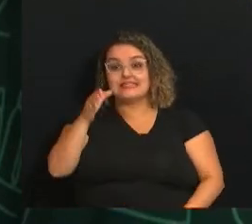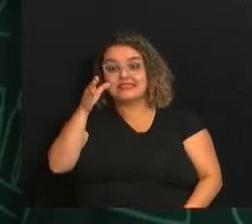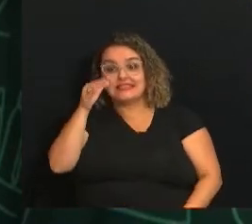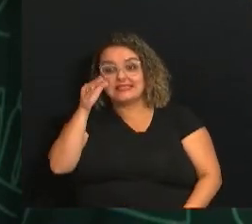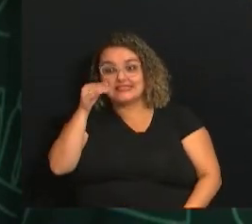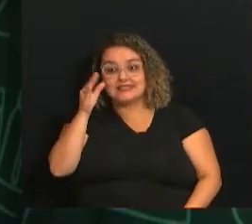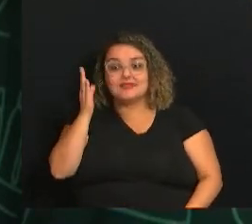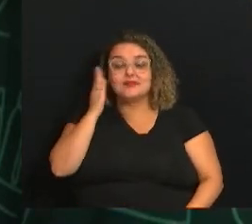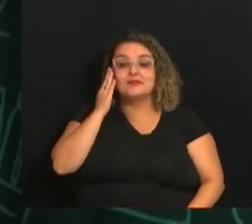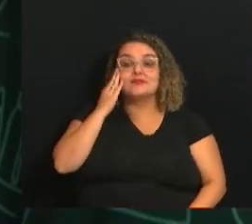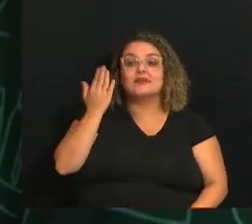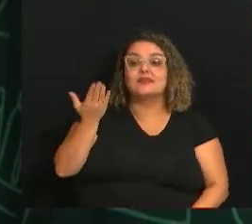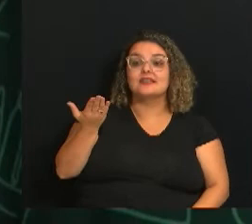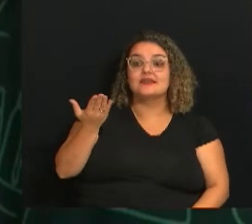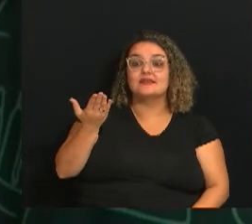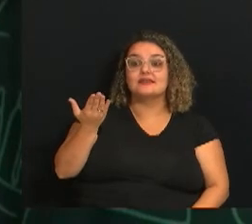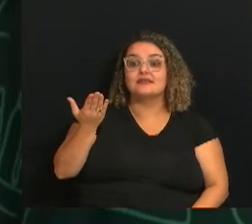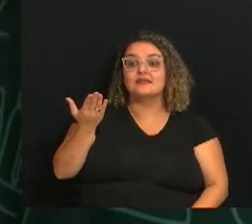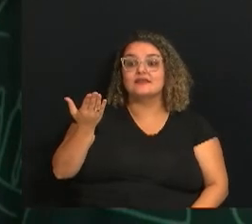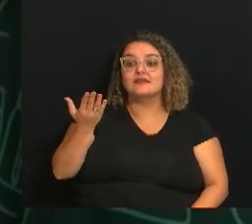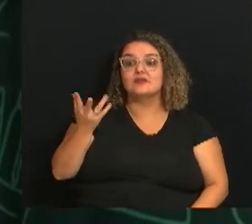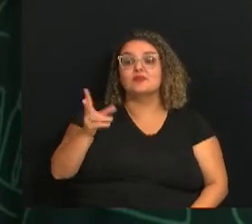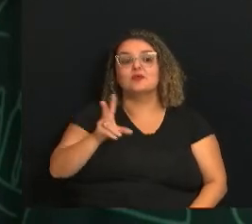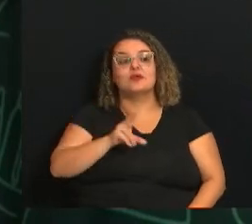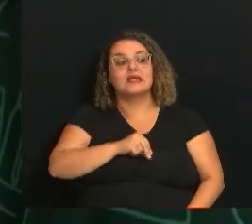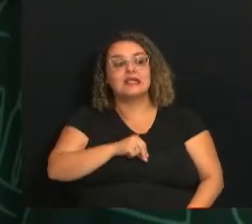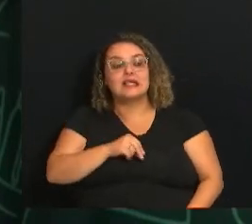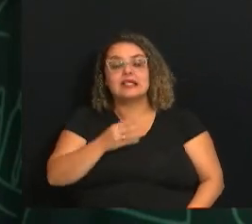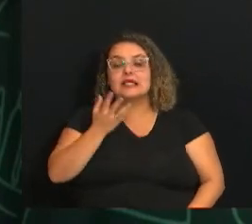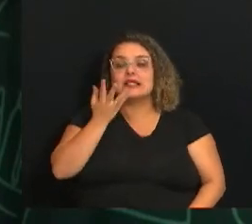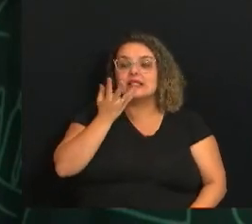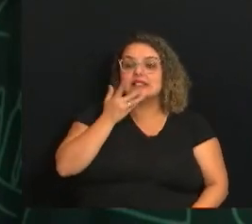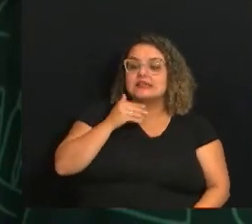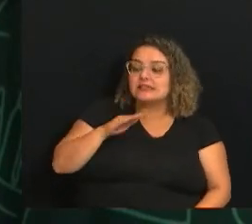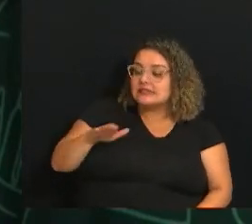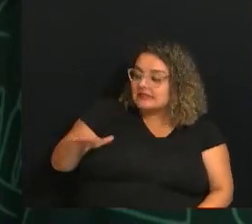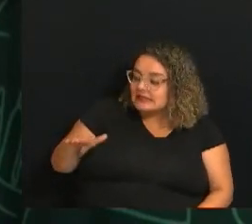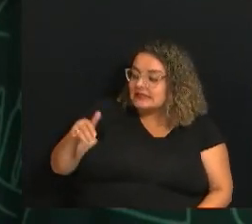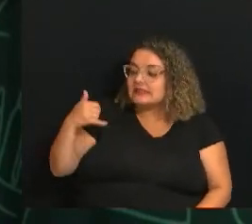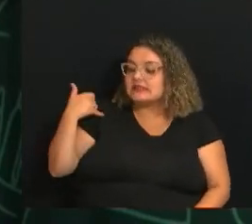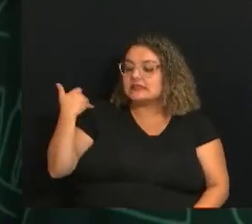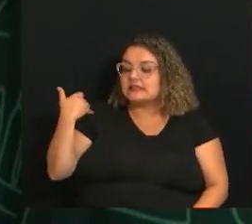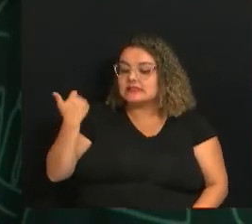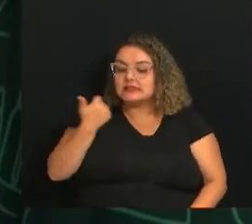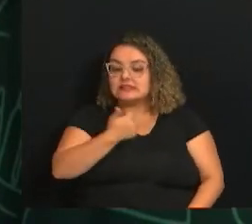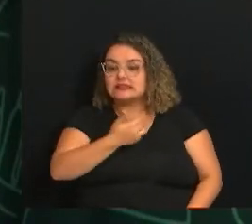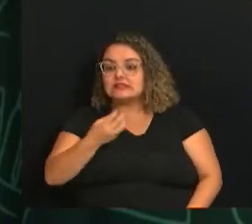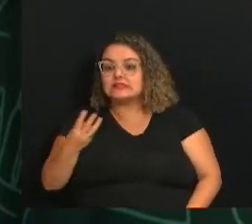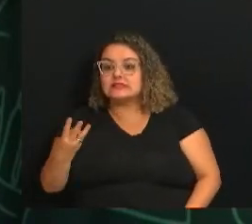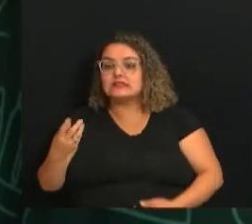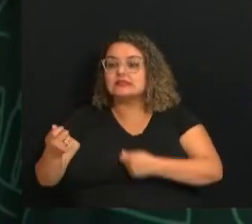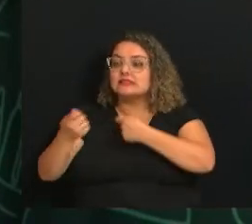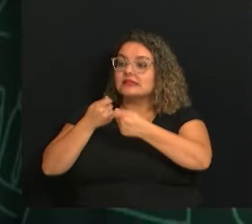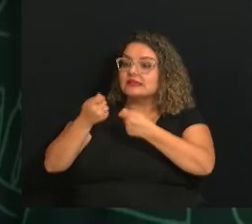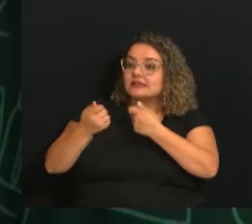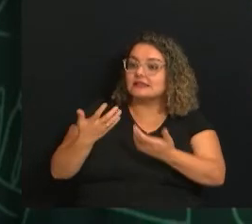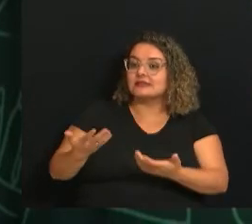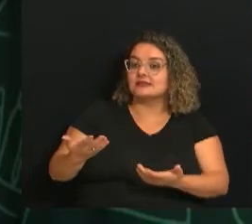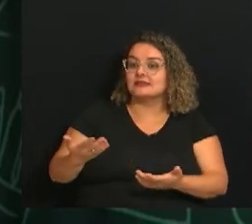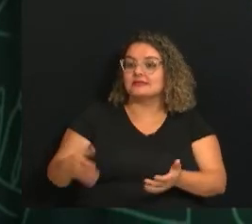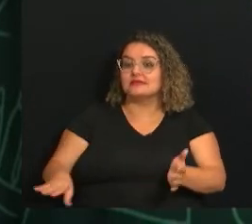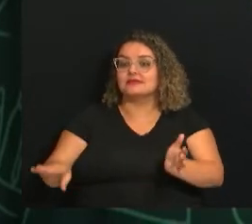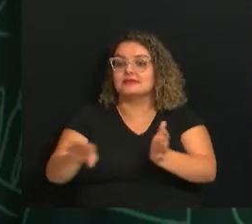saber um dia, puxa vida, aquele garotinho que eu entrevistei, 13 anos de idade, tá entrando,